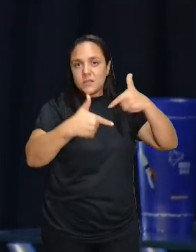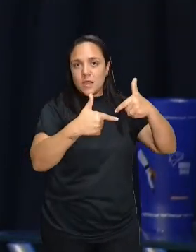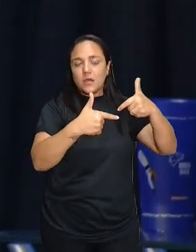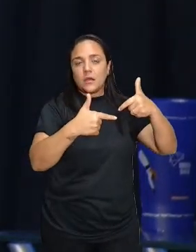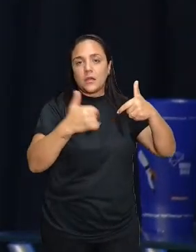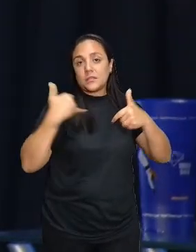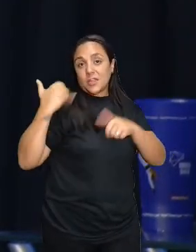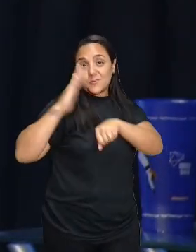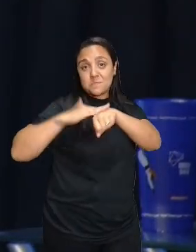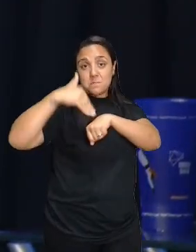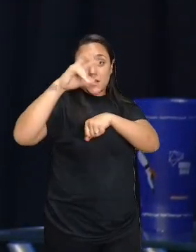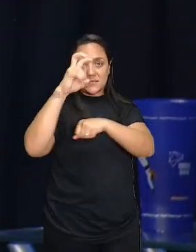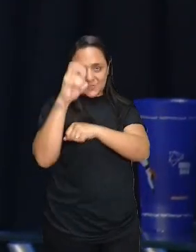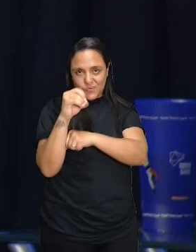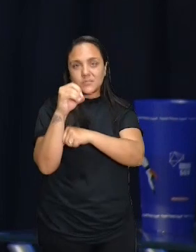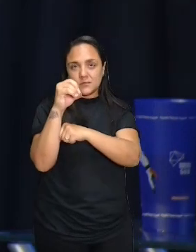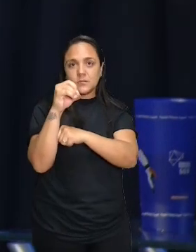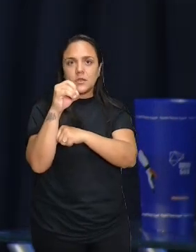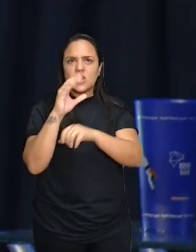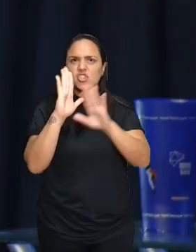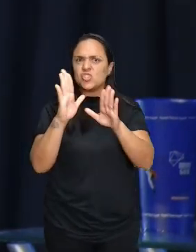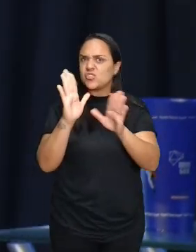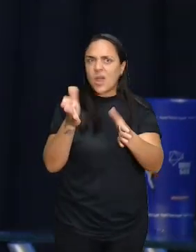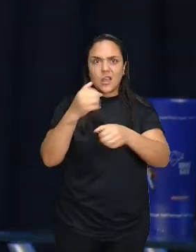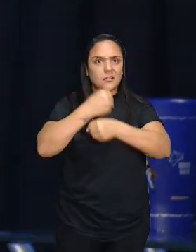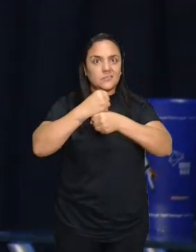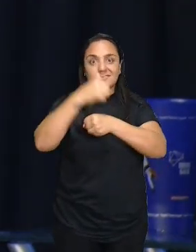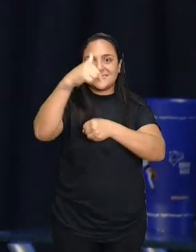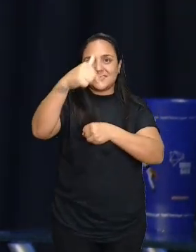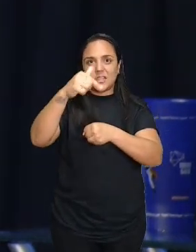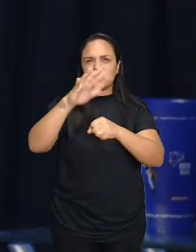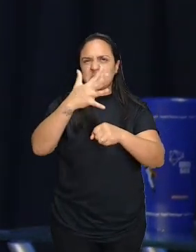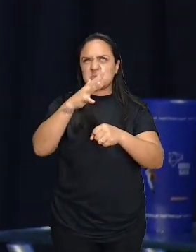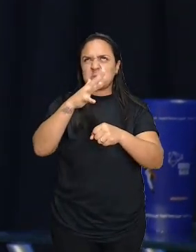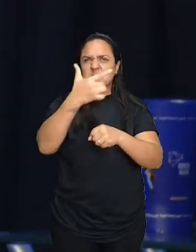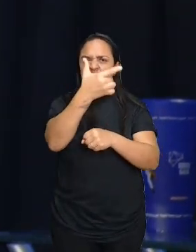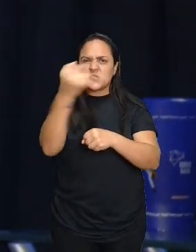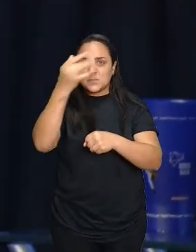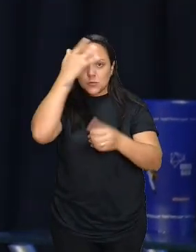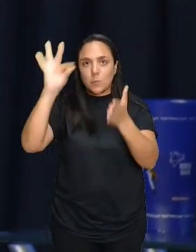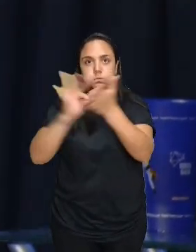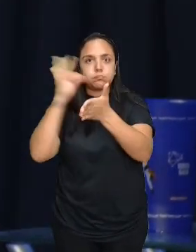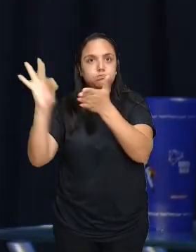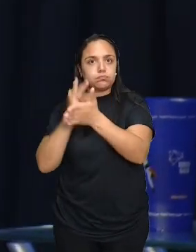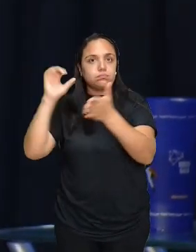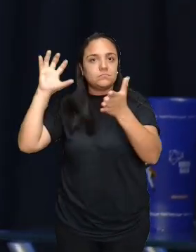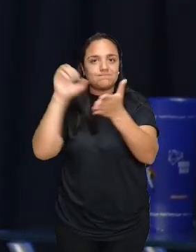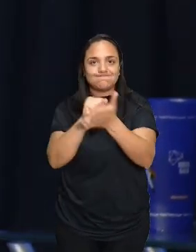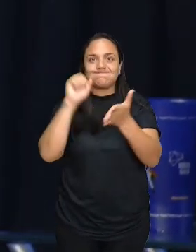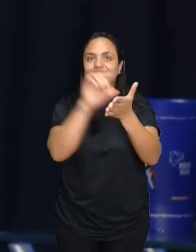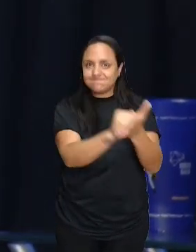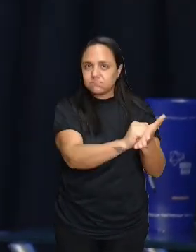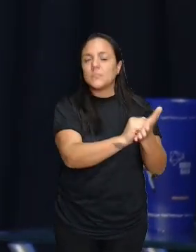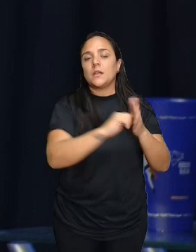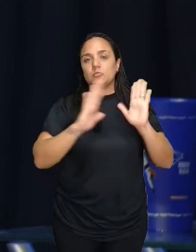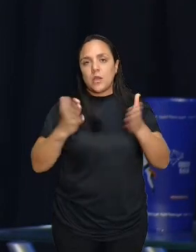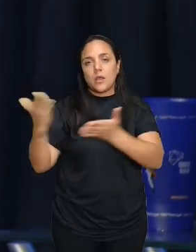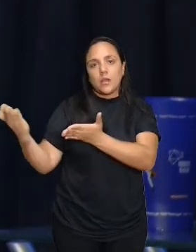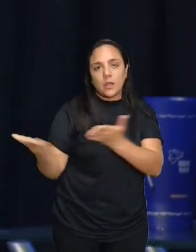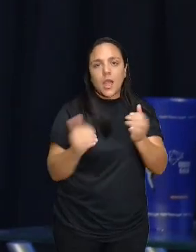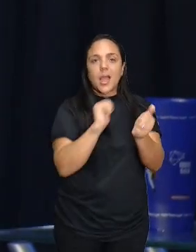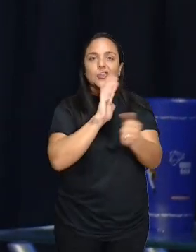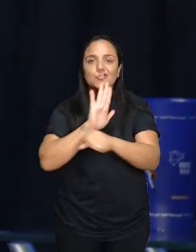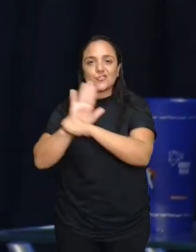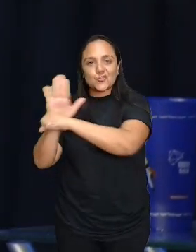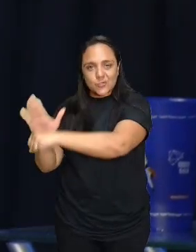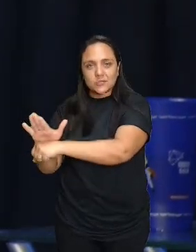isso. Hoje a gente tem mais de 200 mil pessoas cadastradas no Brasil inteiro, e a gente faz a ponte entre elas e as empresas, mas deixou de ser